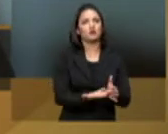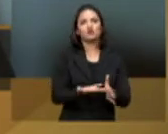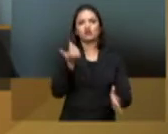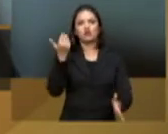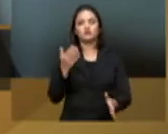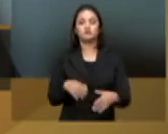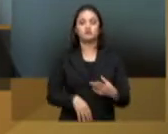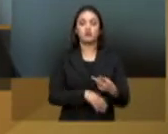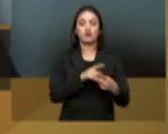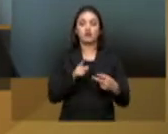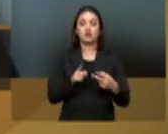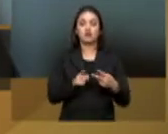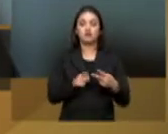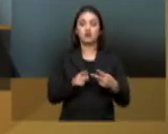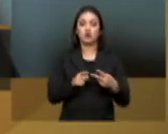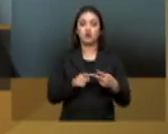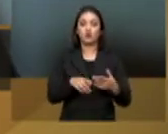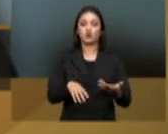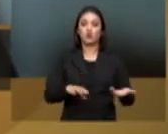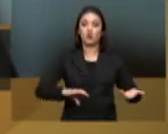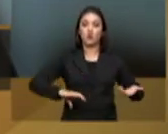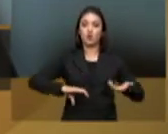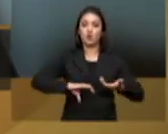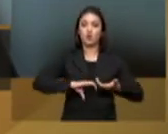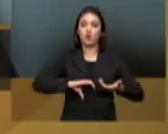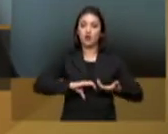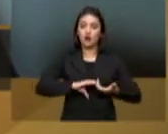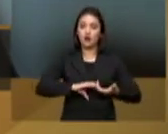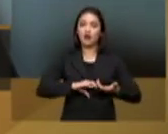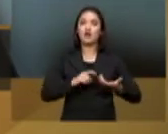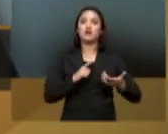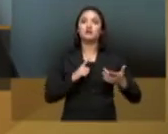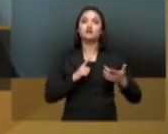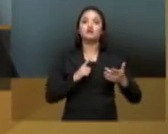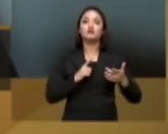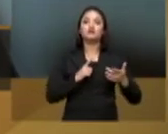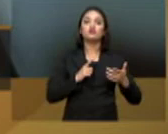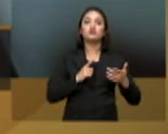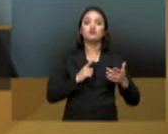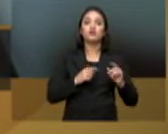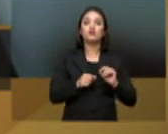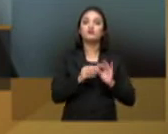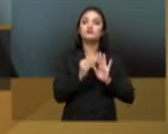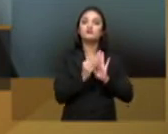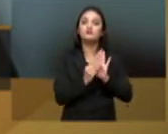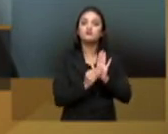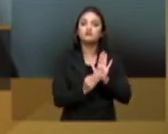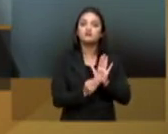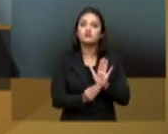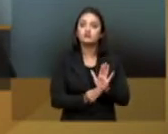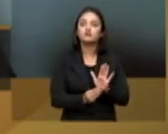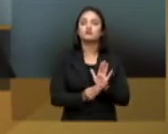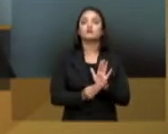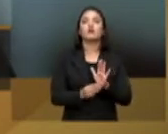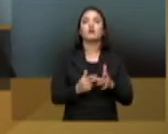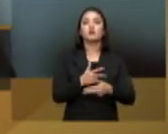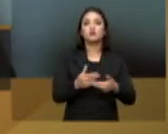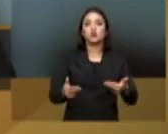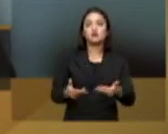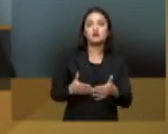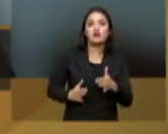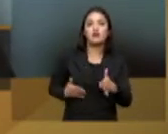fixa estándares ou padrões que limitam a ação do delegado.